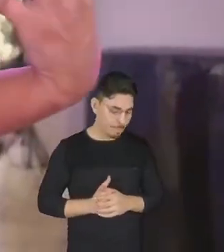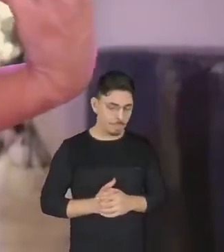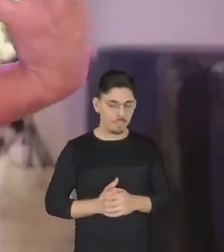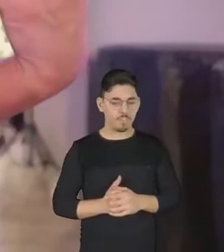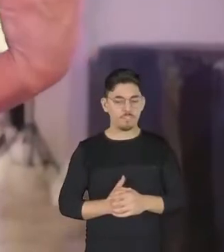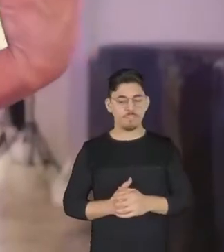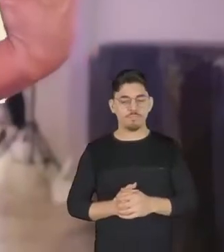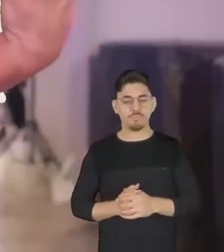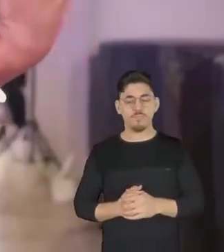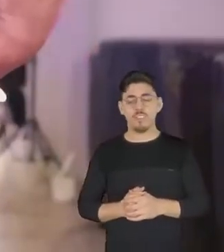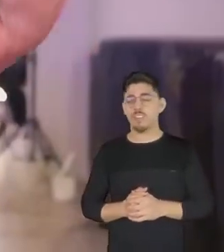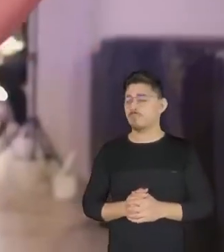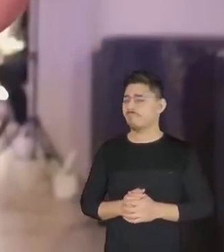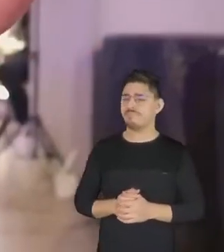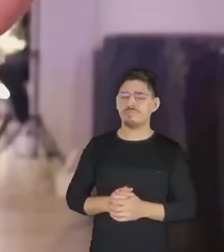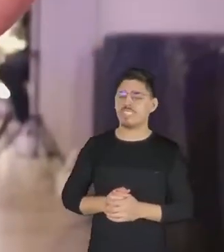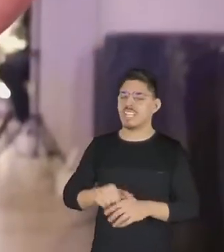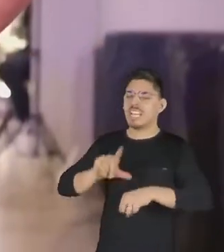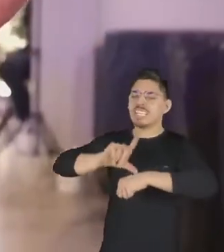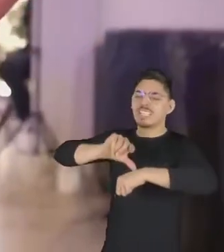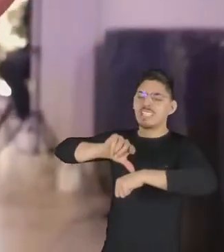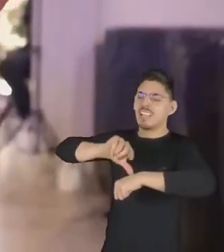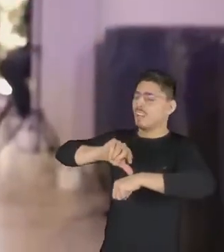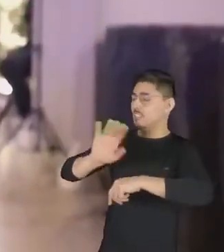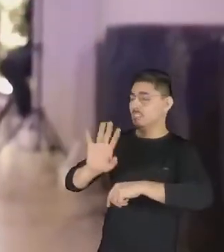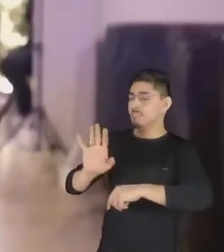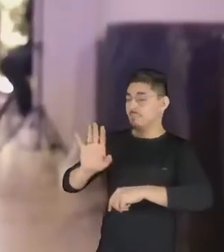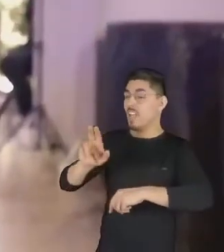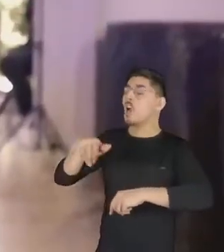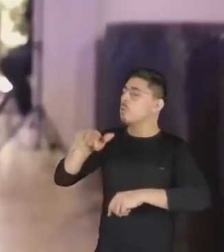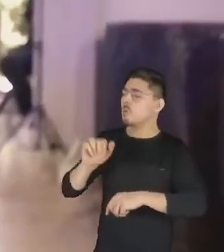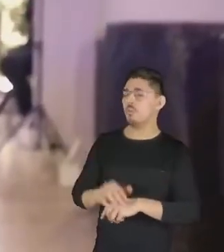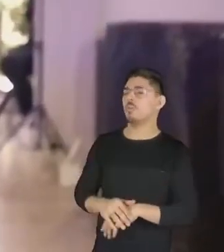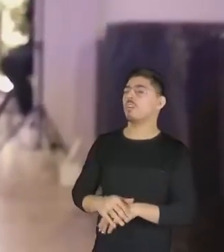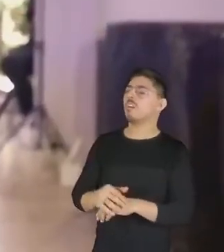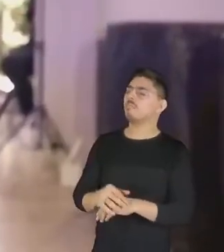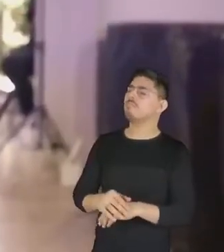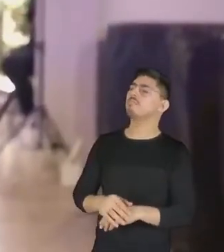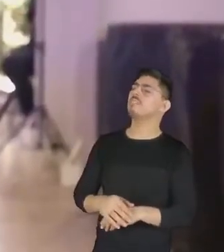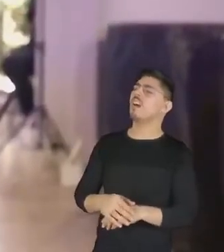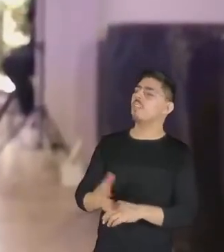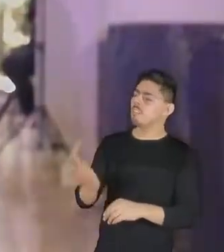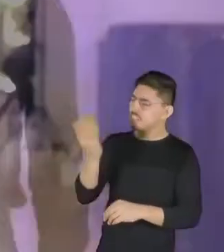Mas nunca é tarde, não, sai da